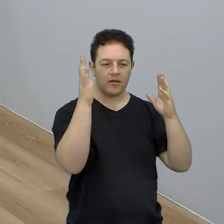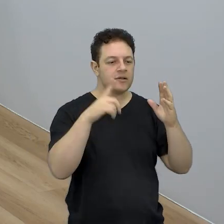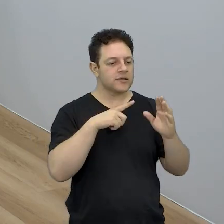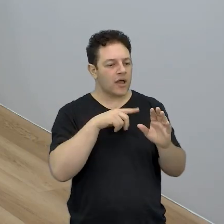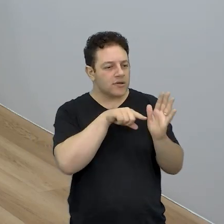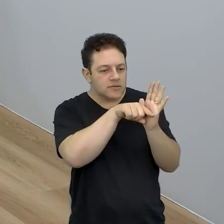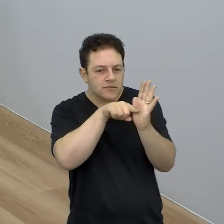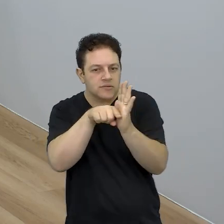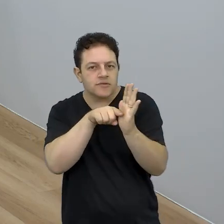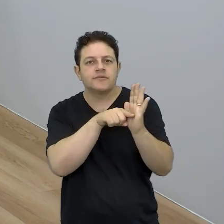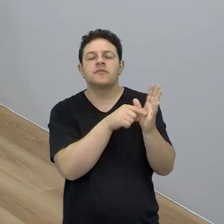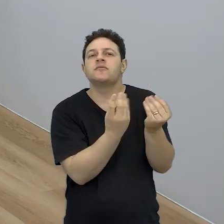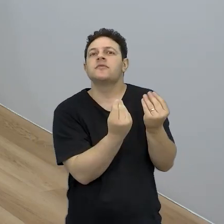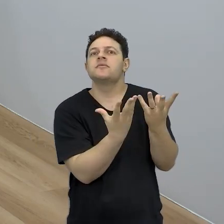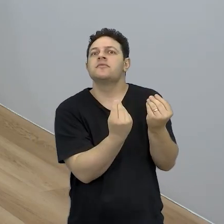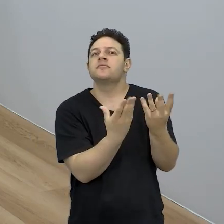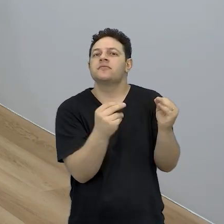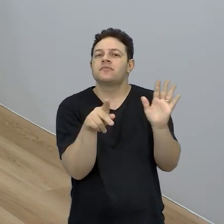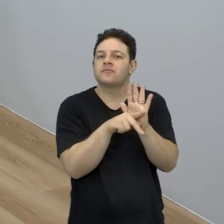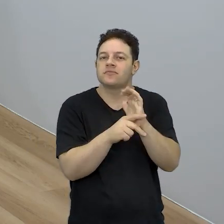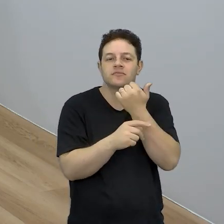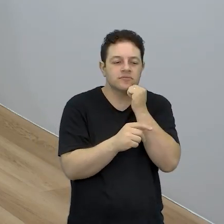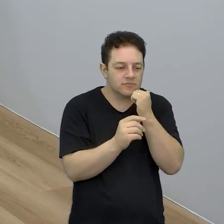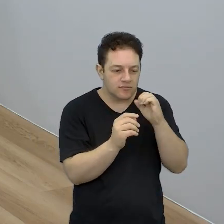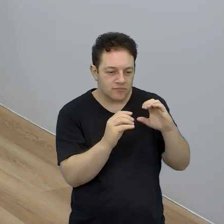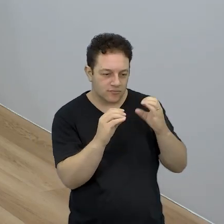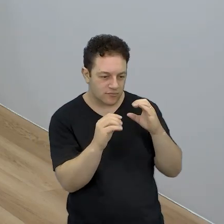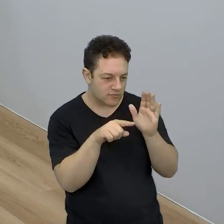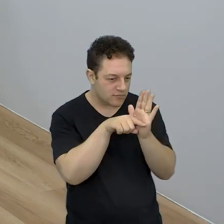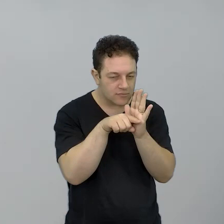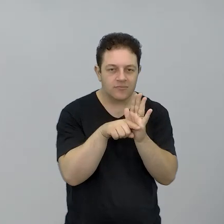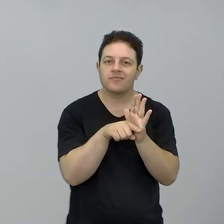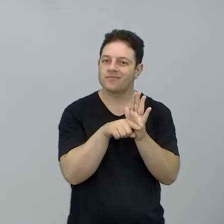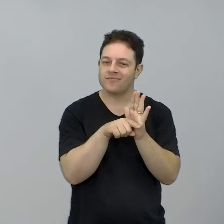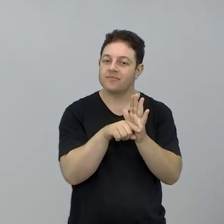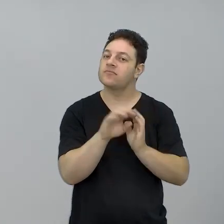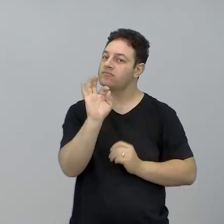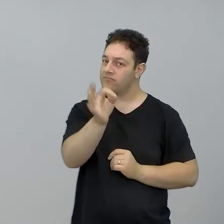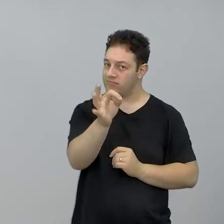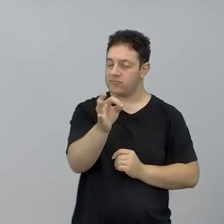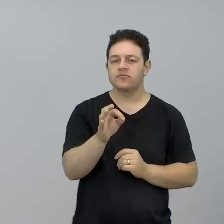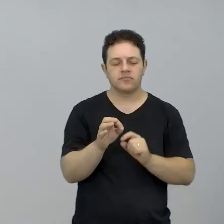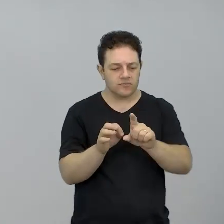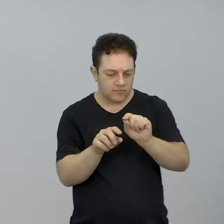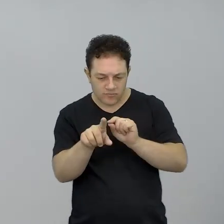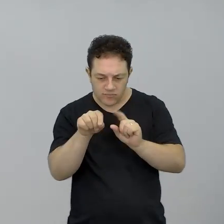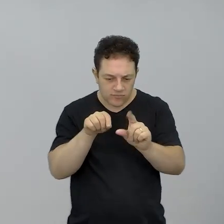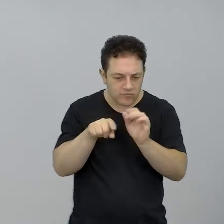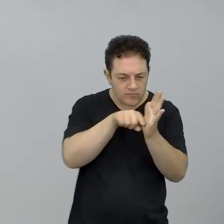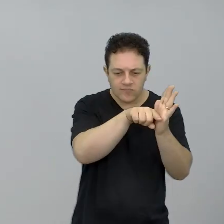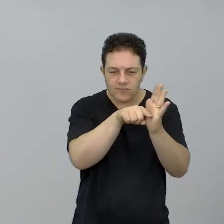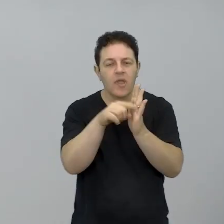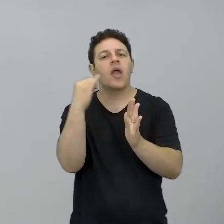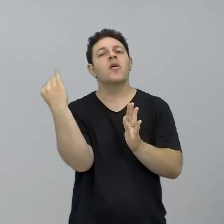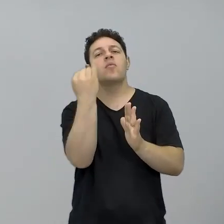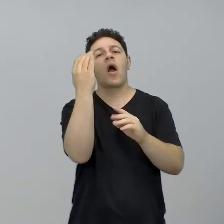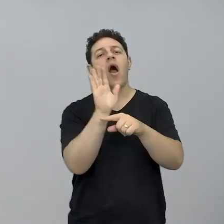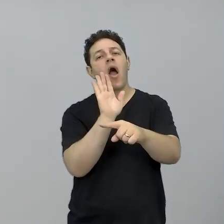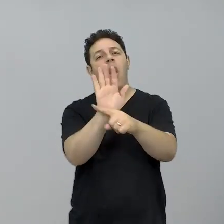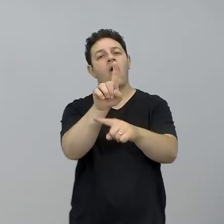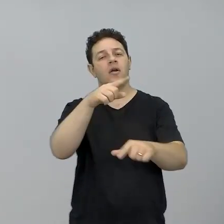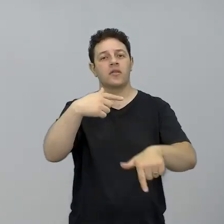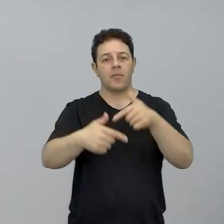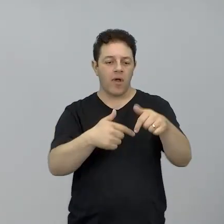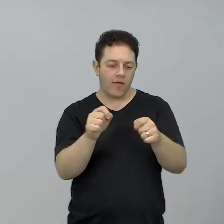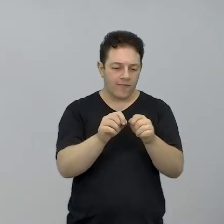investigação científica, né? Essa coleta de dados, né, é essencial para você desenvolver um trabalho, para